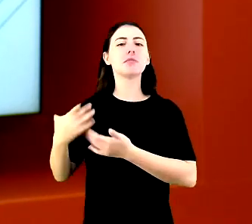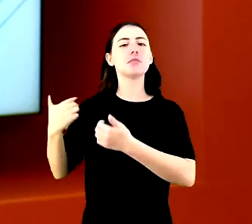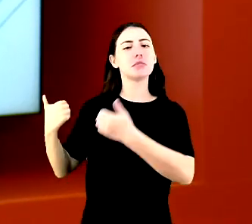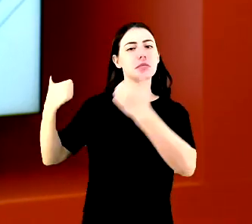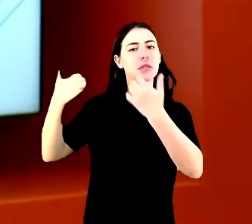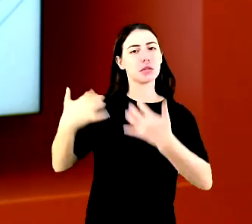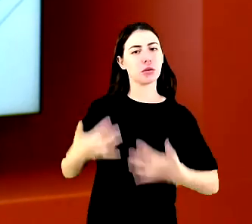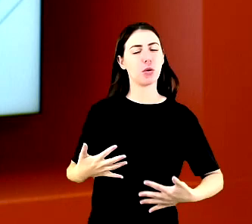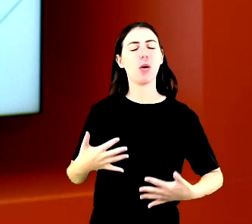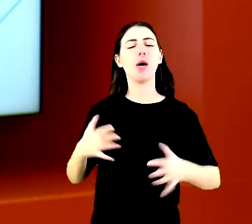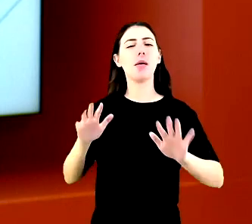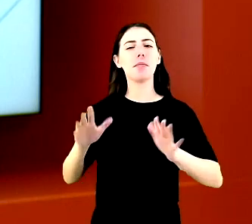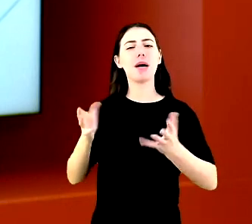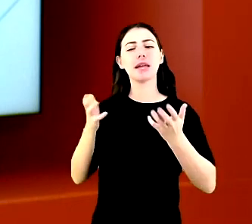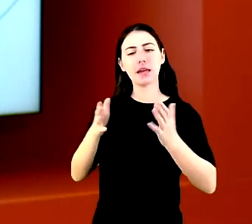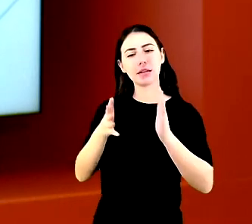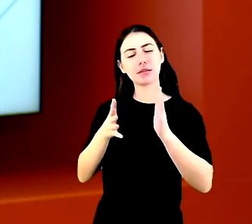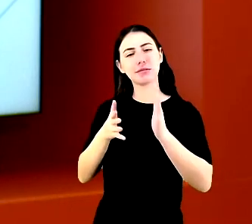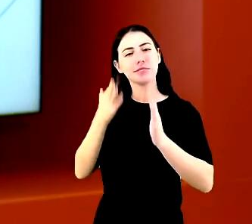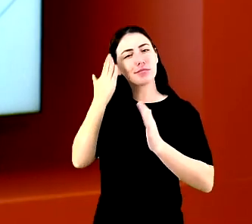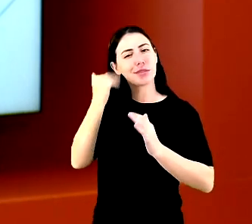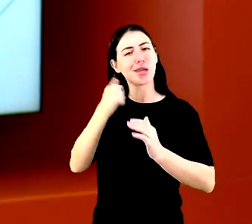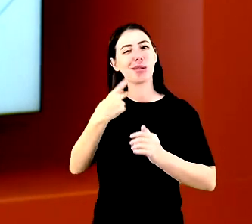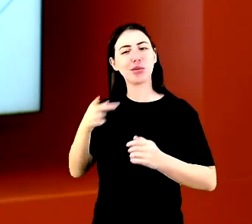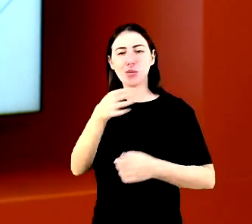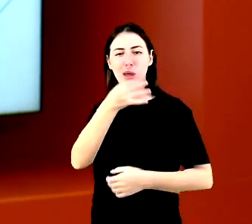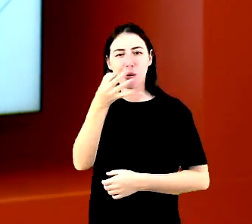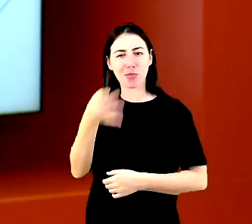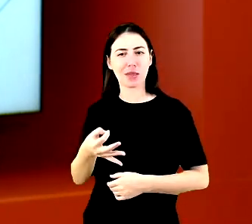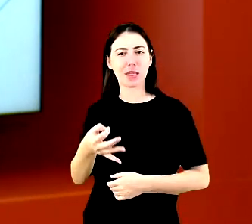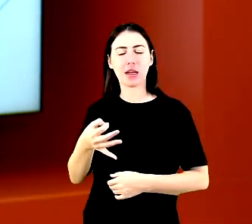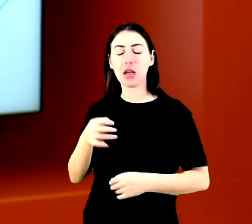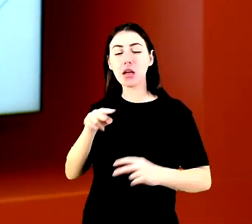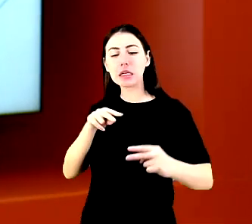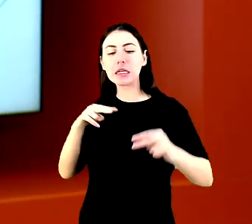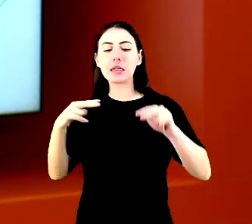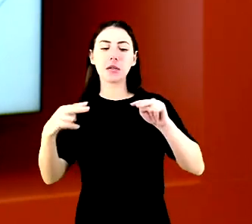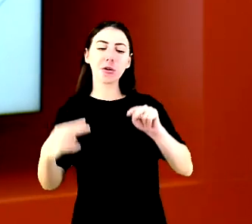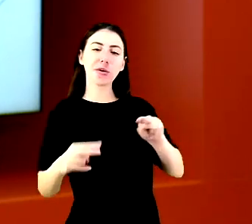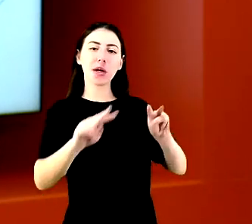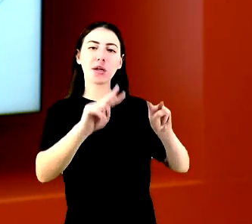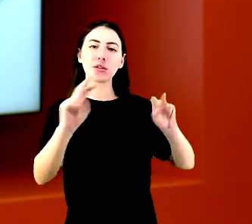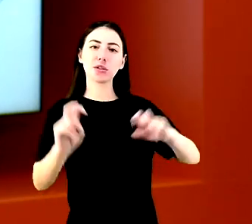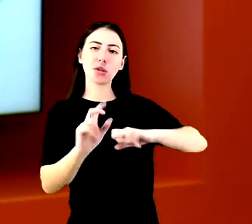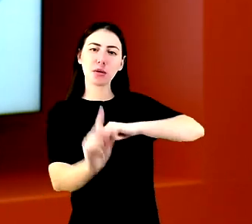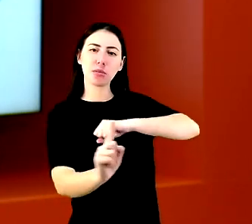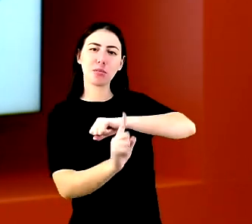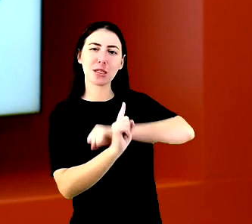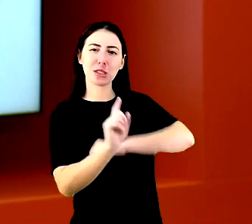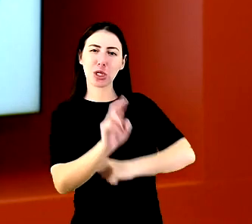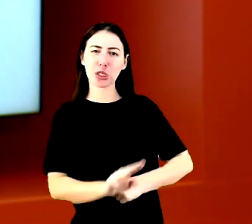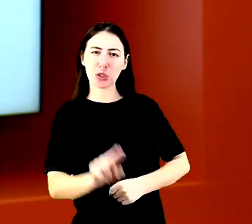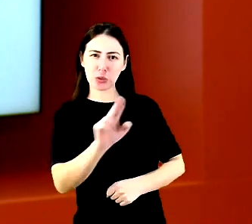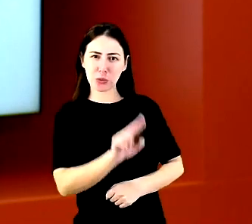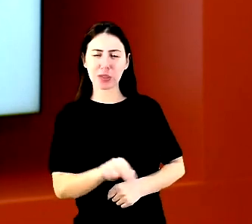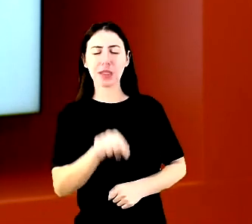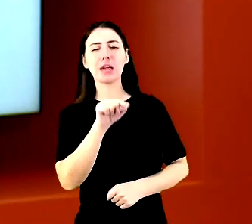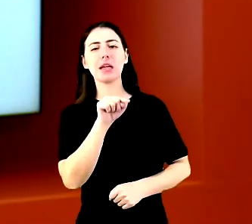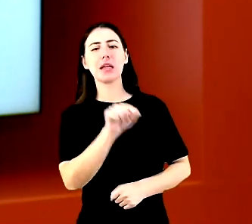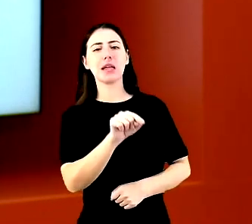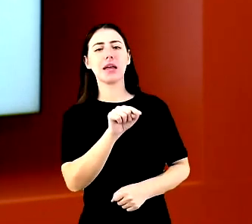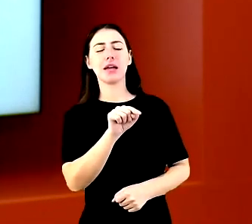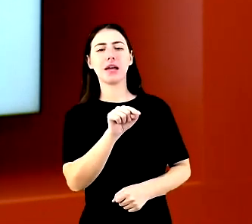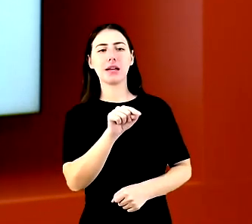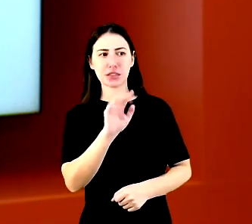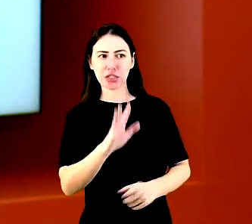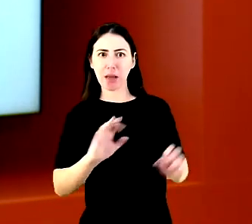consumidor dentro, na verdade, desse contexto? Esse consumidor, ele está preparado para todo esse avanço? Porque quando a gente fala em Open